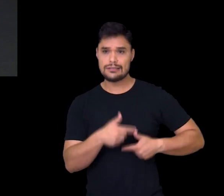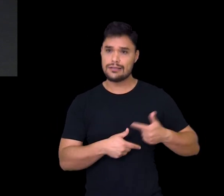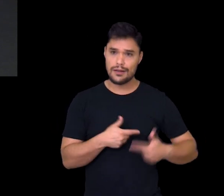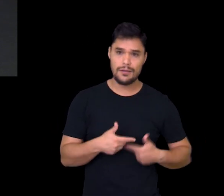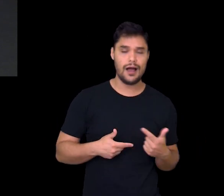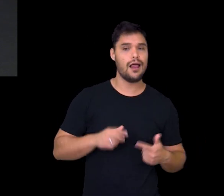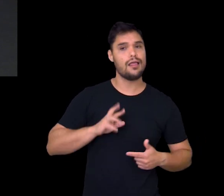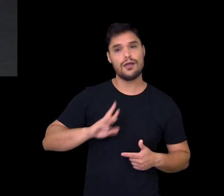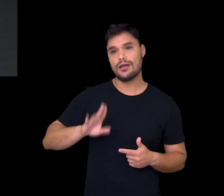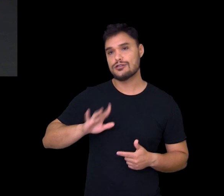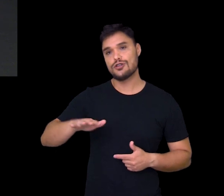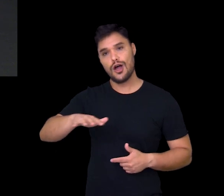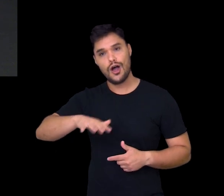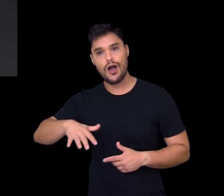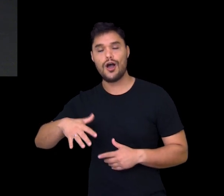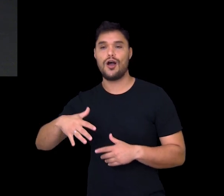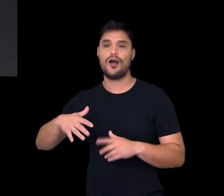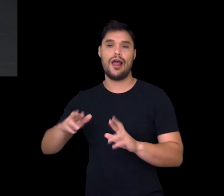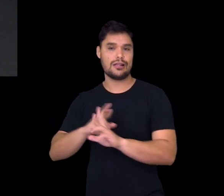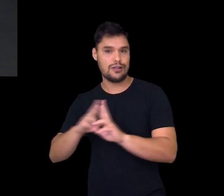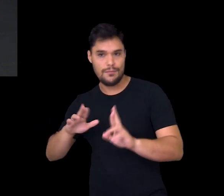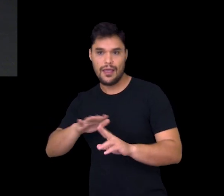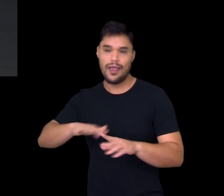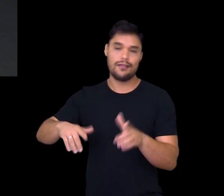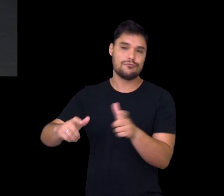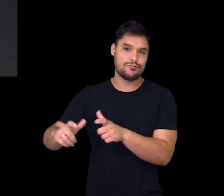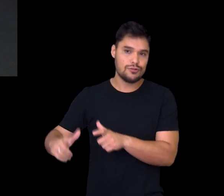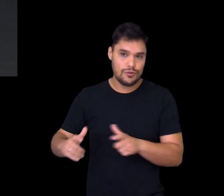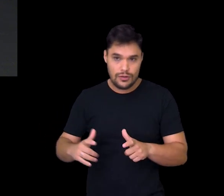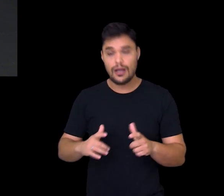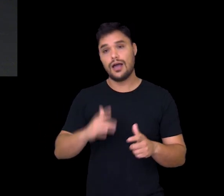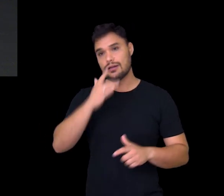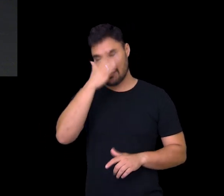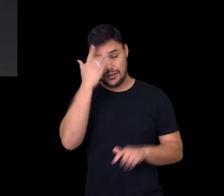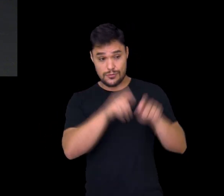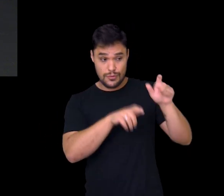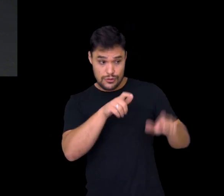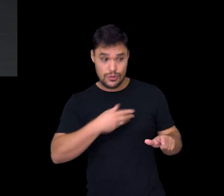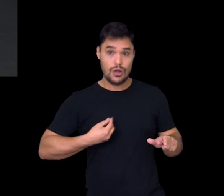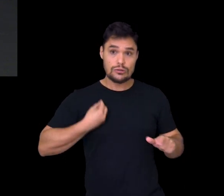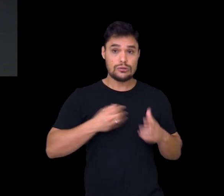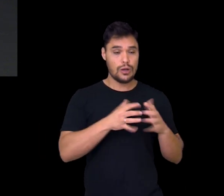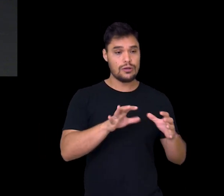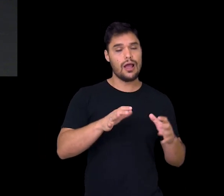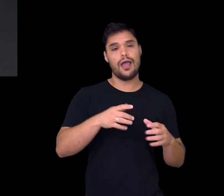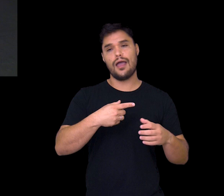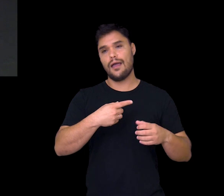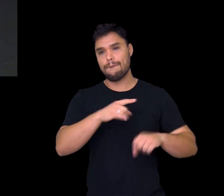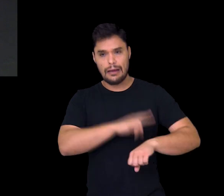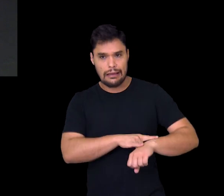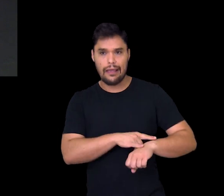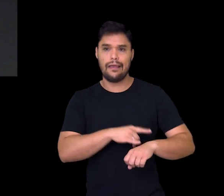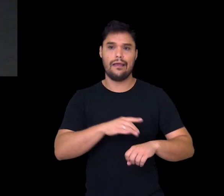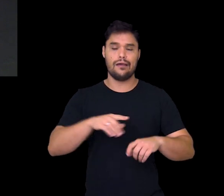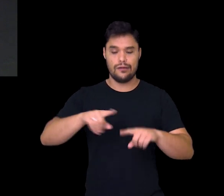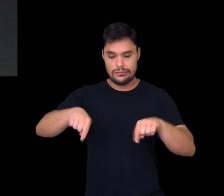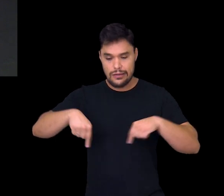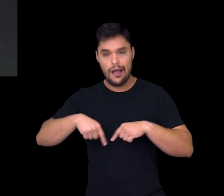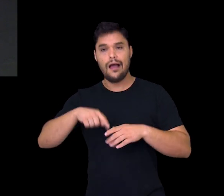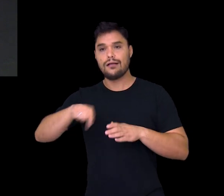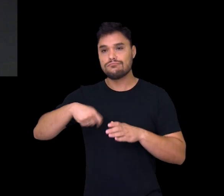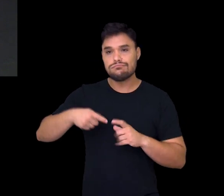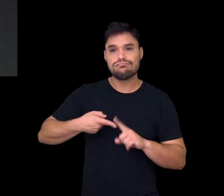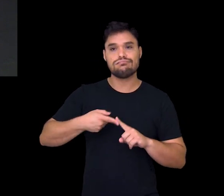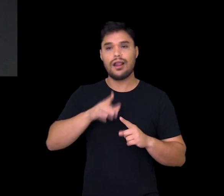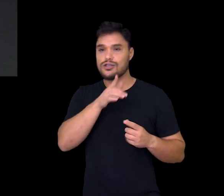urbana de relacionamento dos espaços, onde as pessoas estão, banheiros, sanitários, copas, restaurantes, lanchonetes, mas